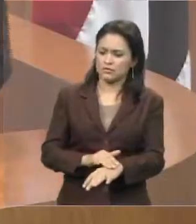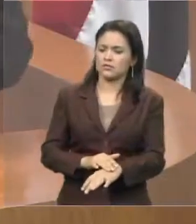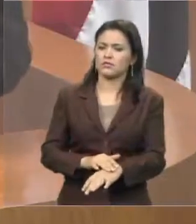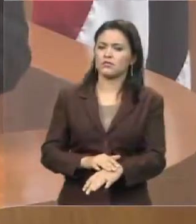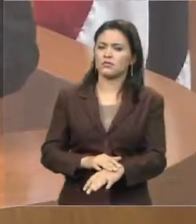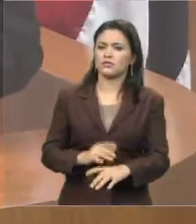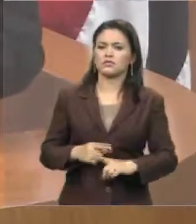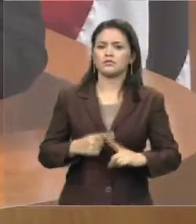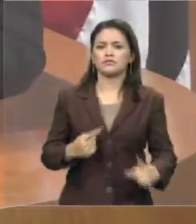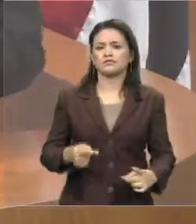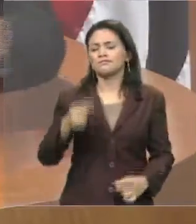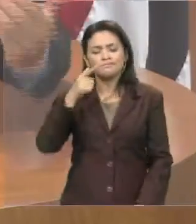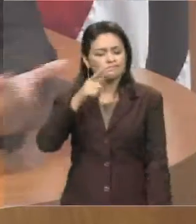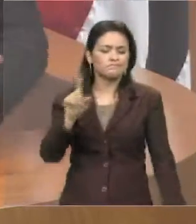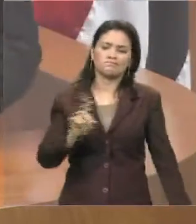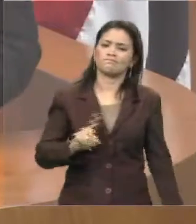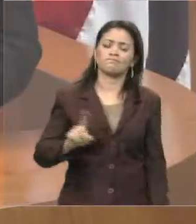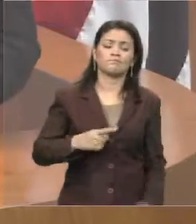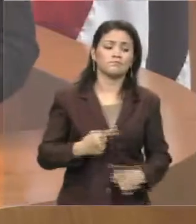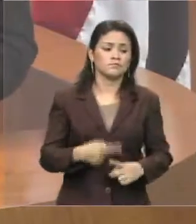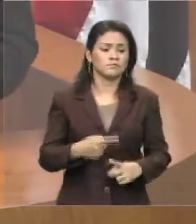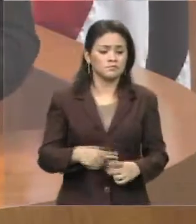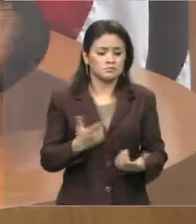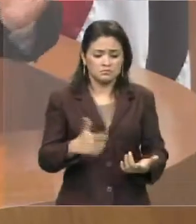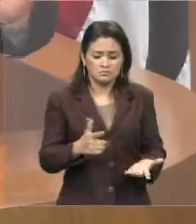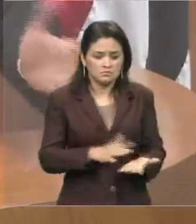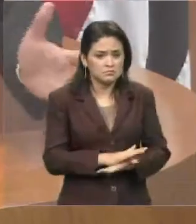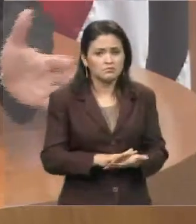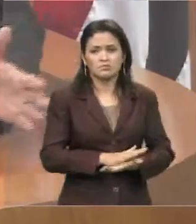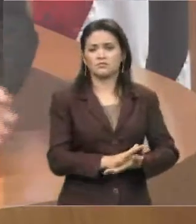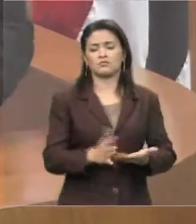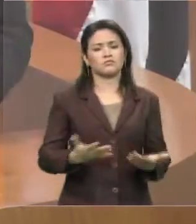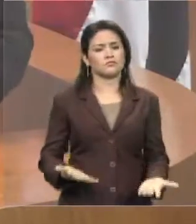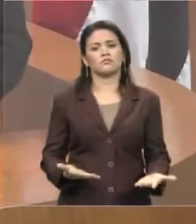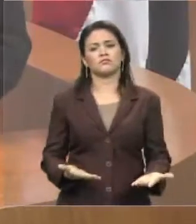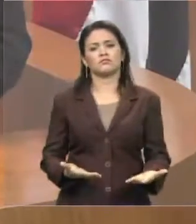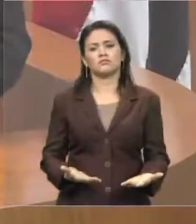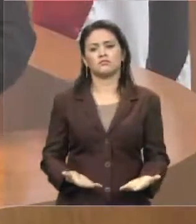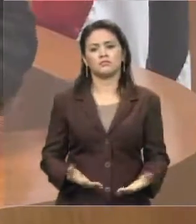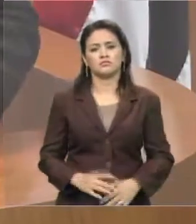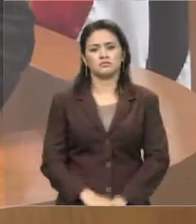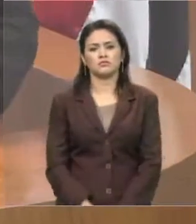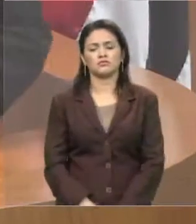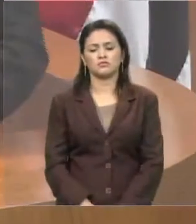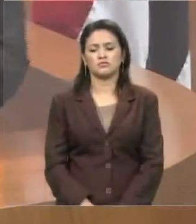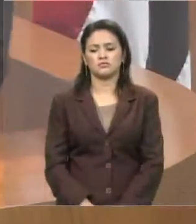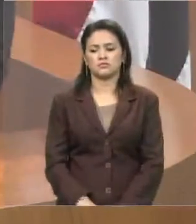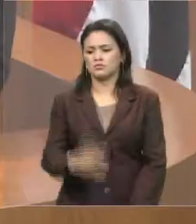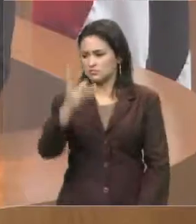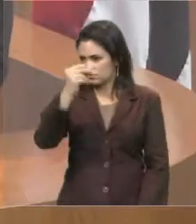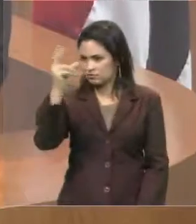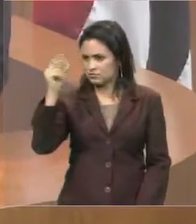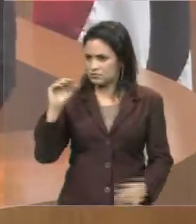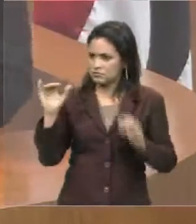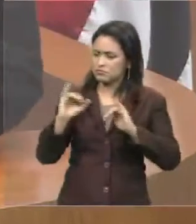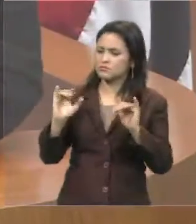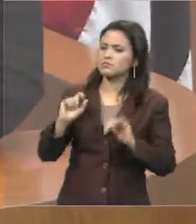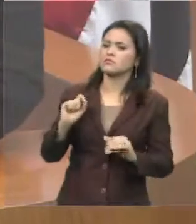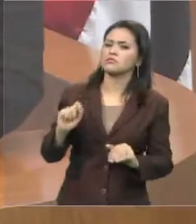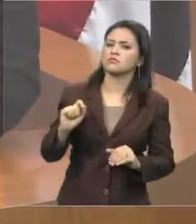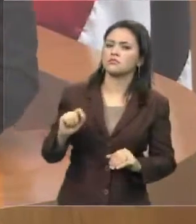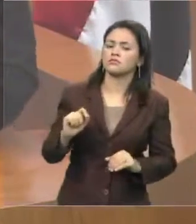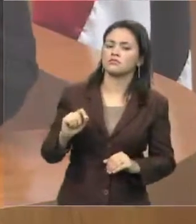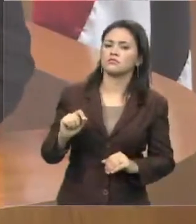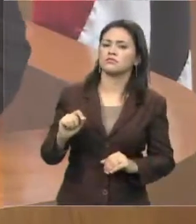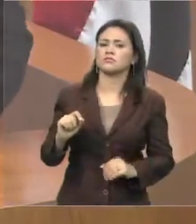vida e não tem a mínima condição, porque não é dada pelo senhor prefeito. E ele diz, o débito da prefeitura na saúde era